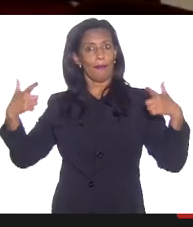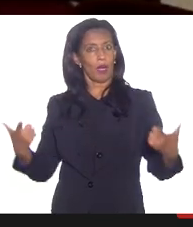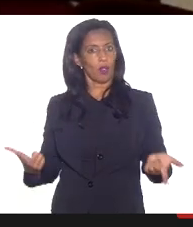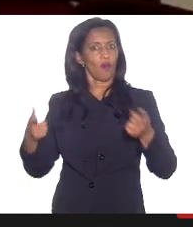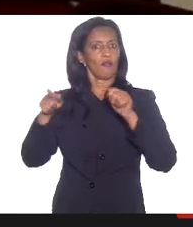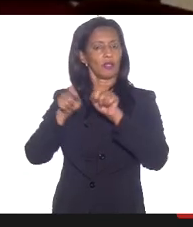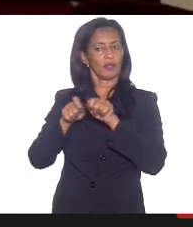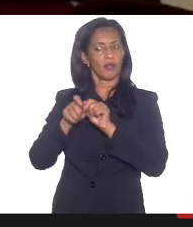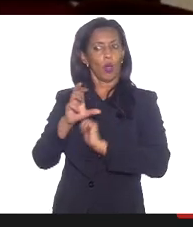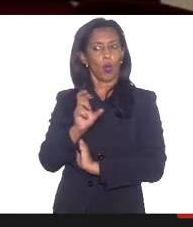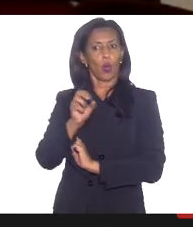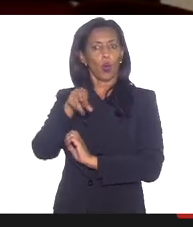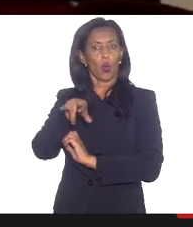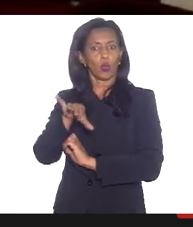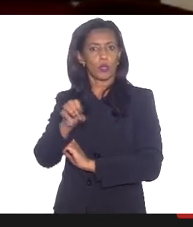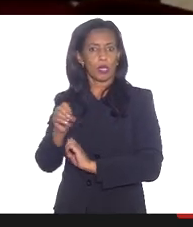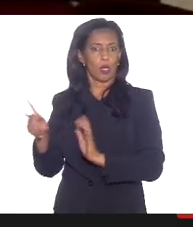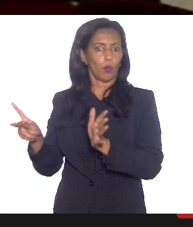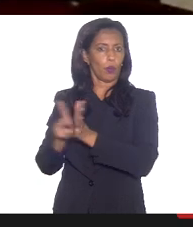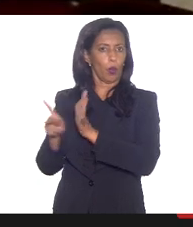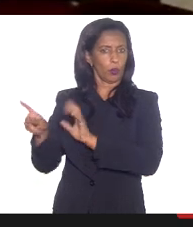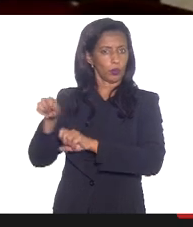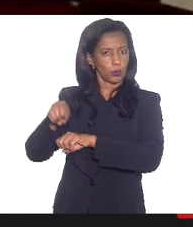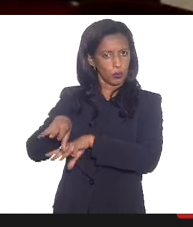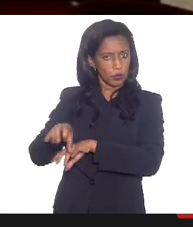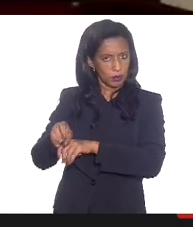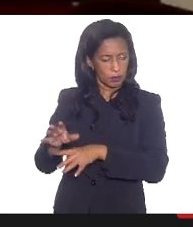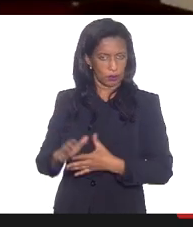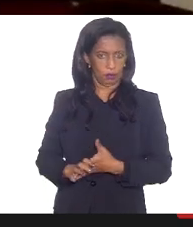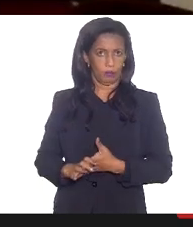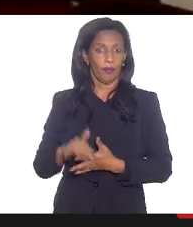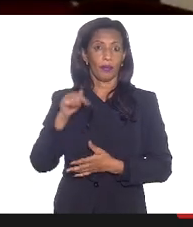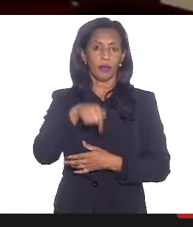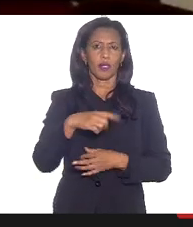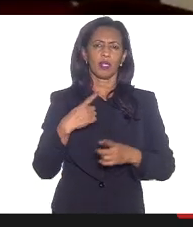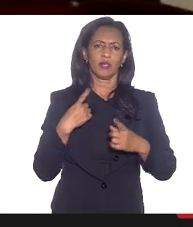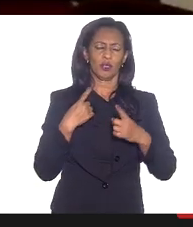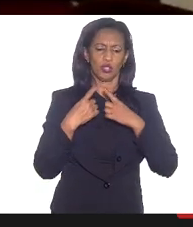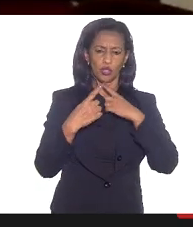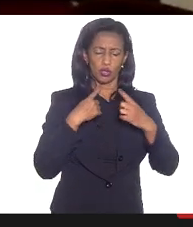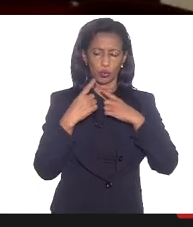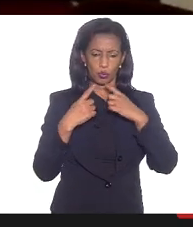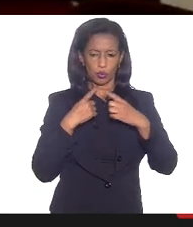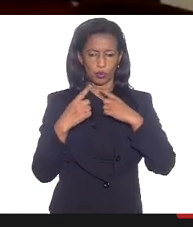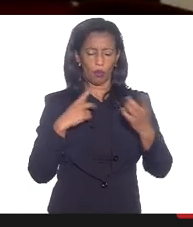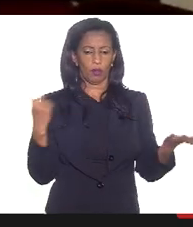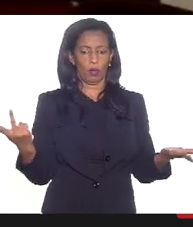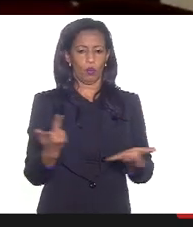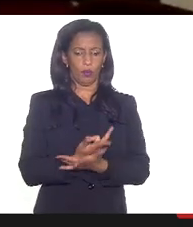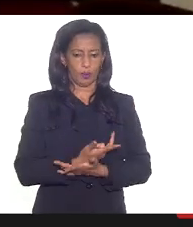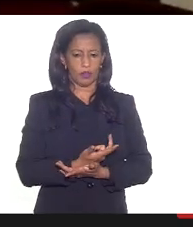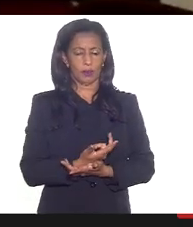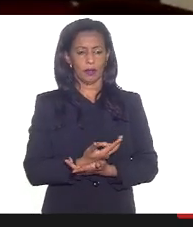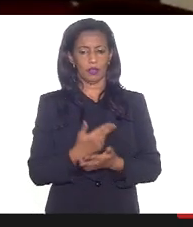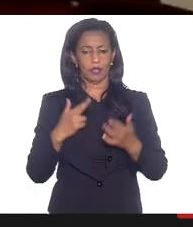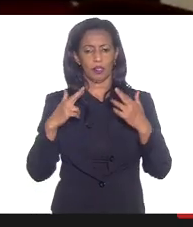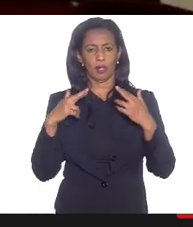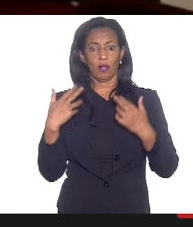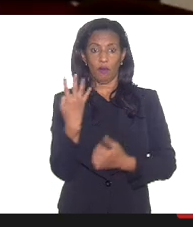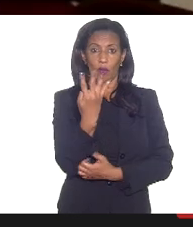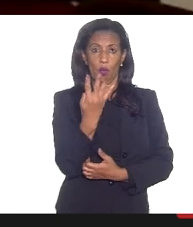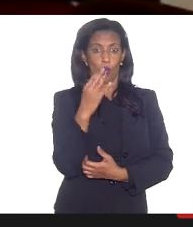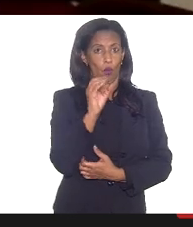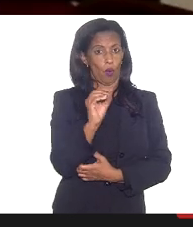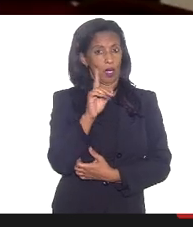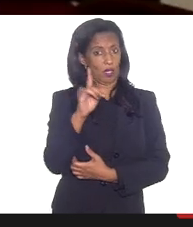pelo Conselho Estadual de Educação. Nessas discussões, né, que aconteceram, elas levaram 40 dias,